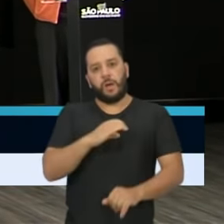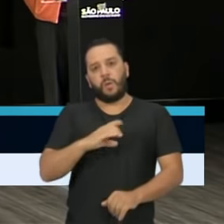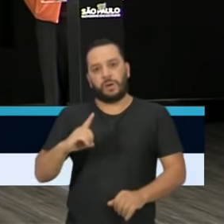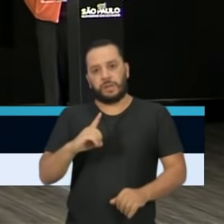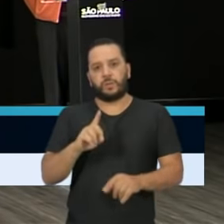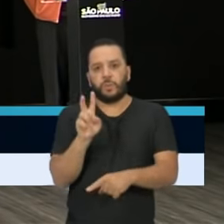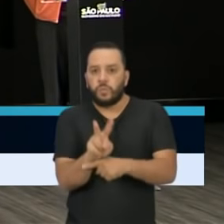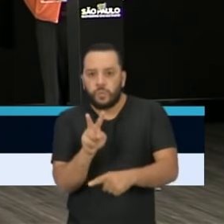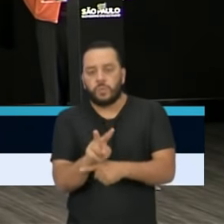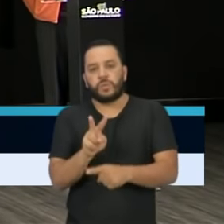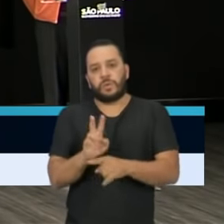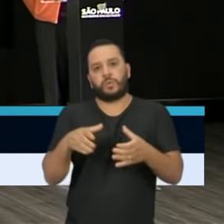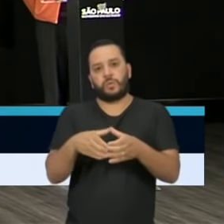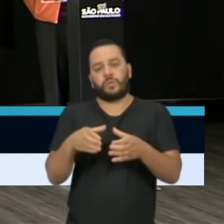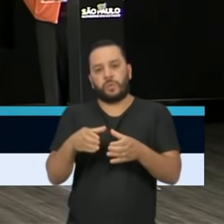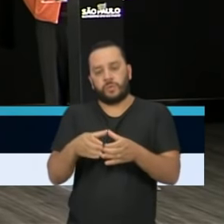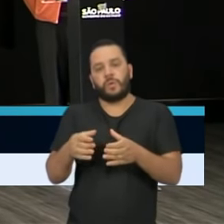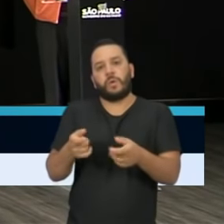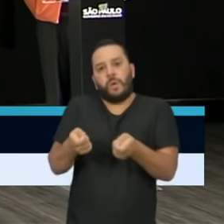coordenadora. Queria começar